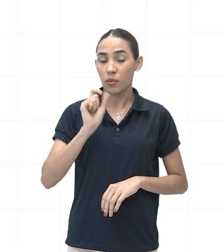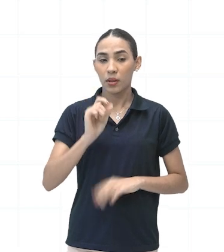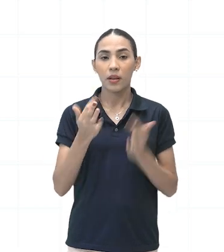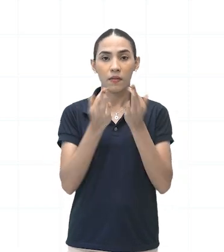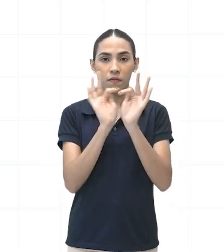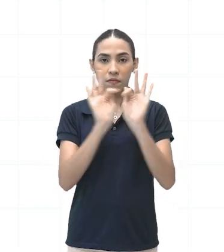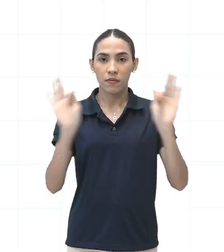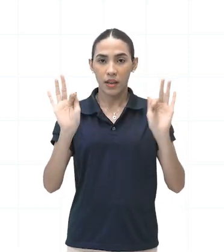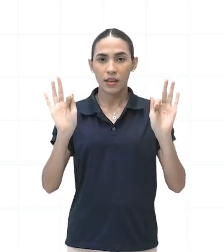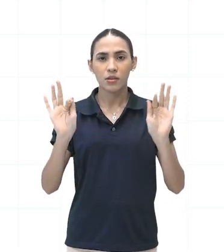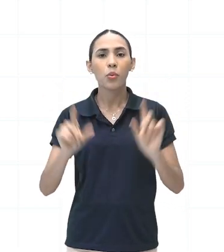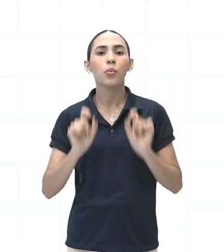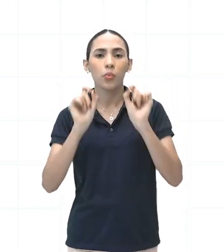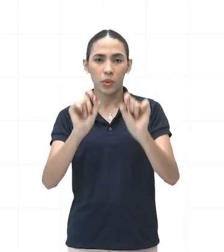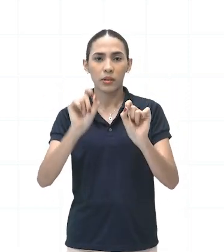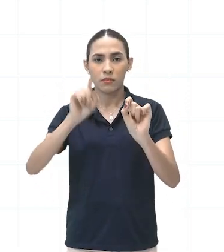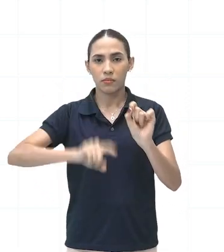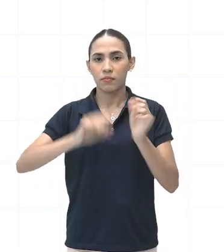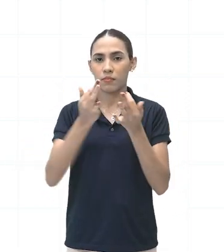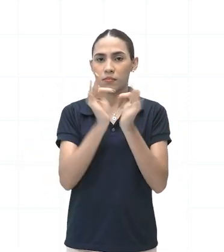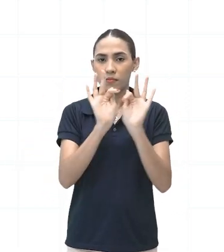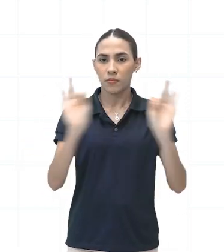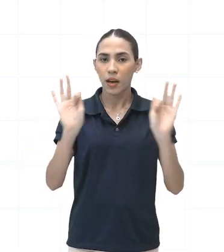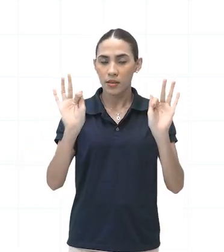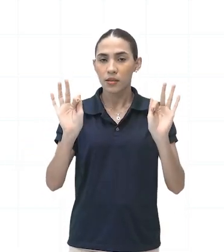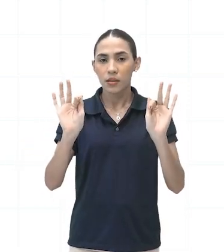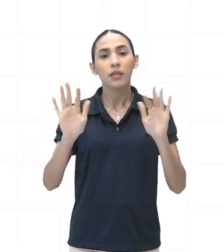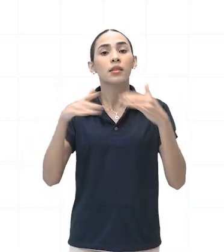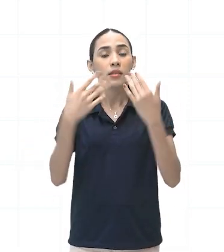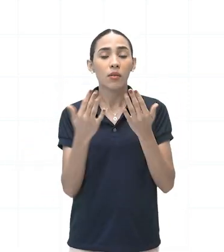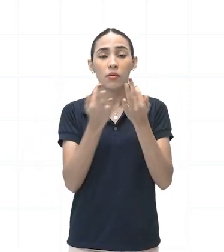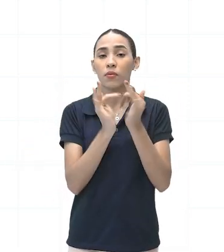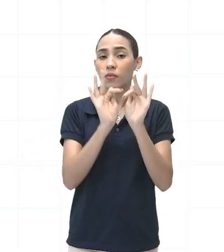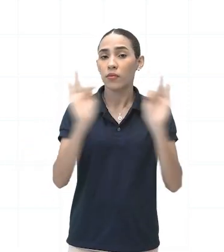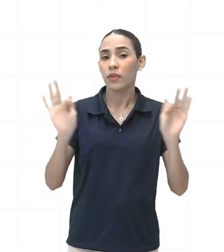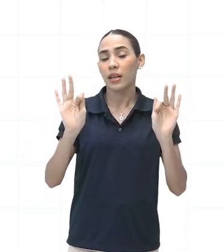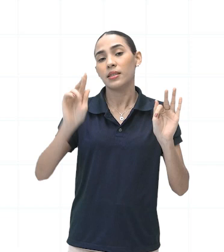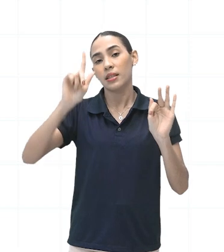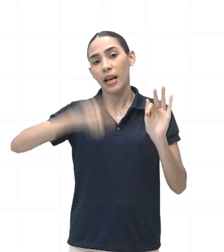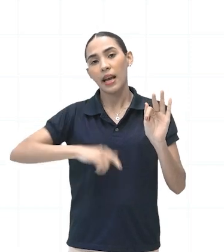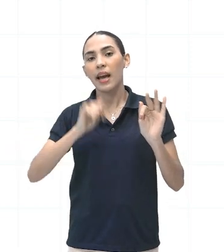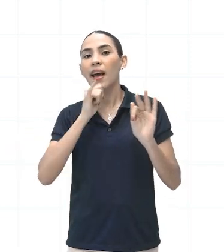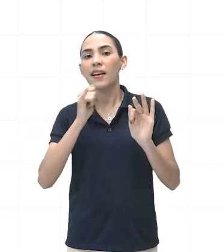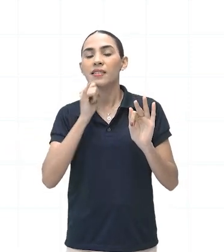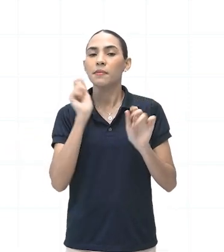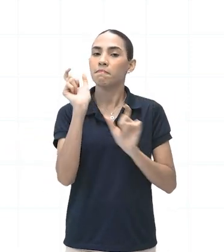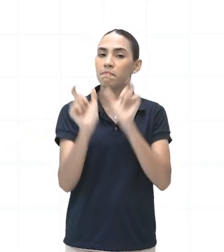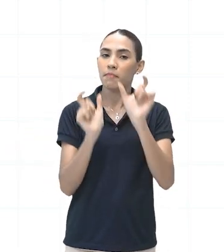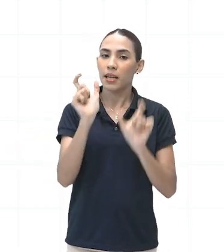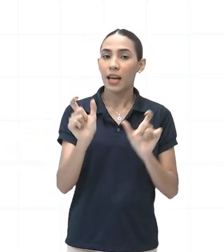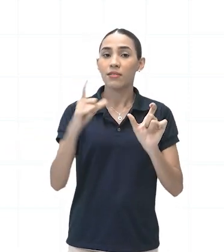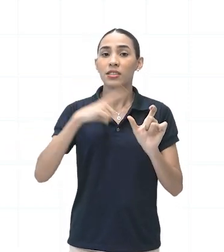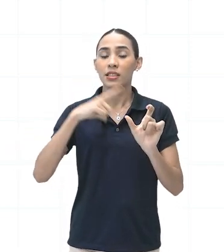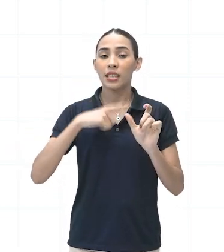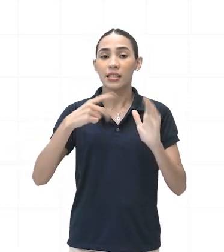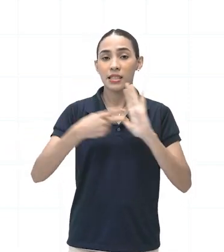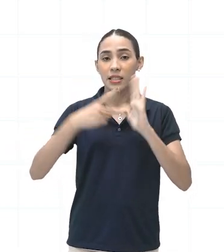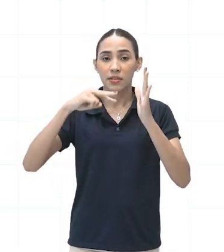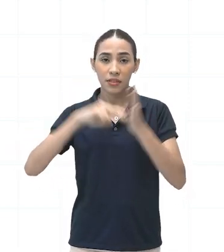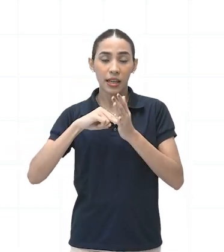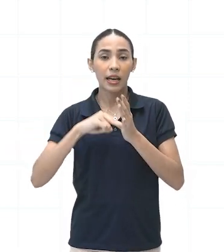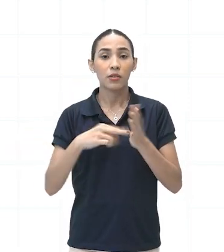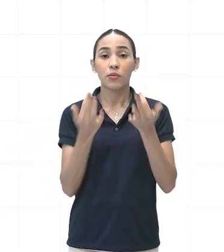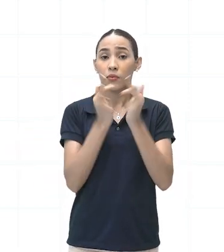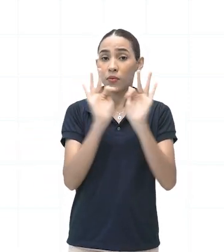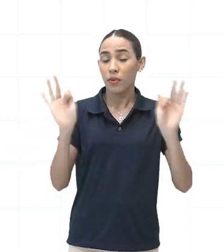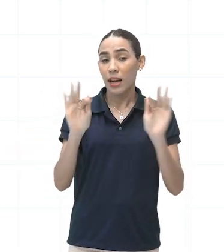é frase. O que é frase, gente? Frase é todo enunciado que possui sentido. Para ter frase,